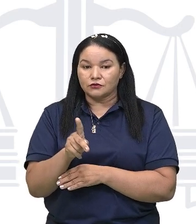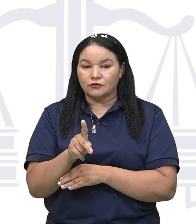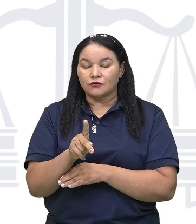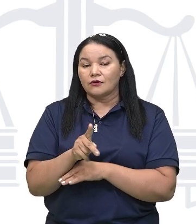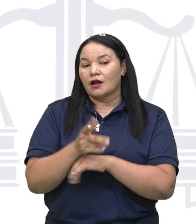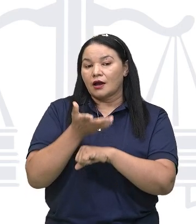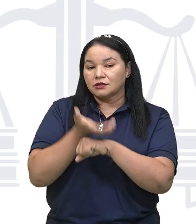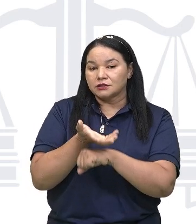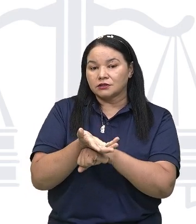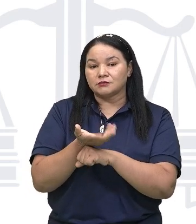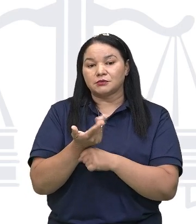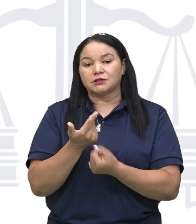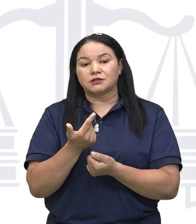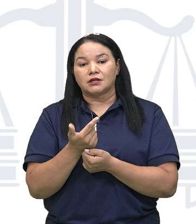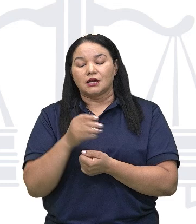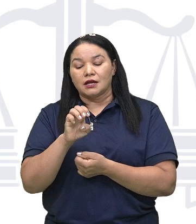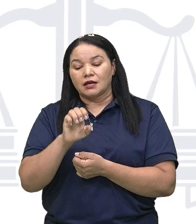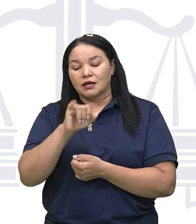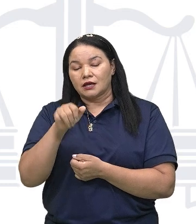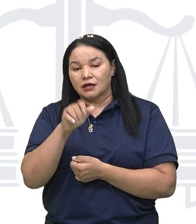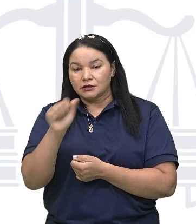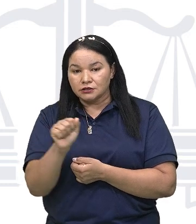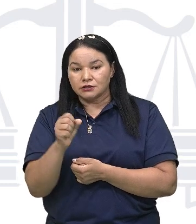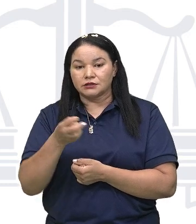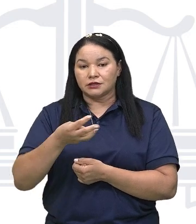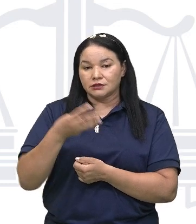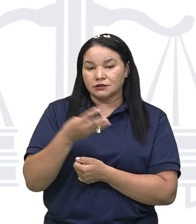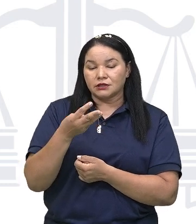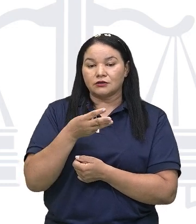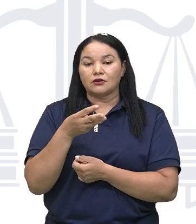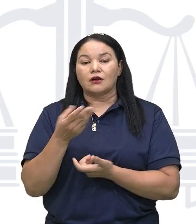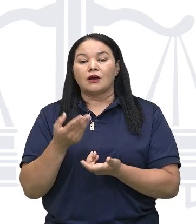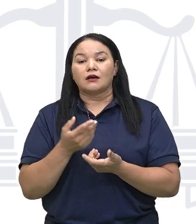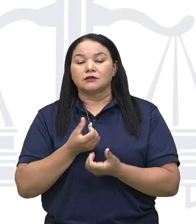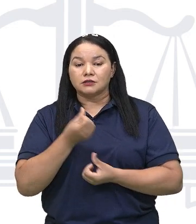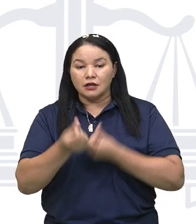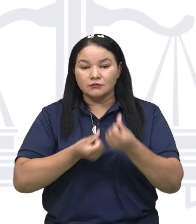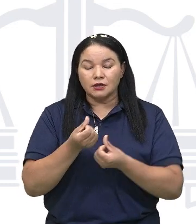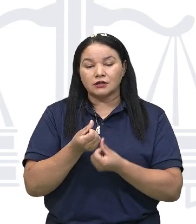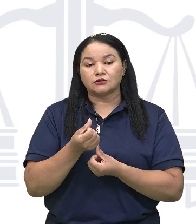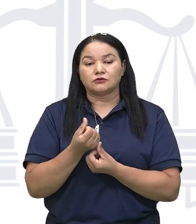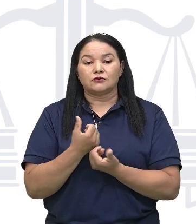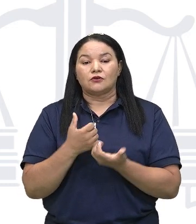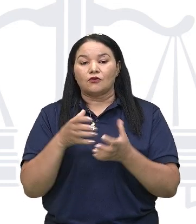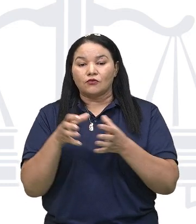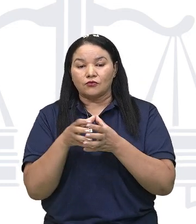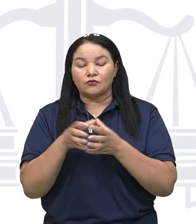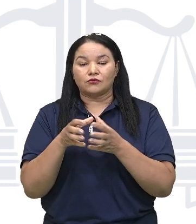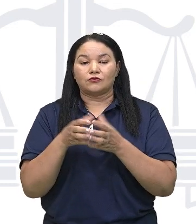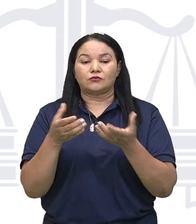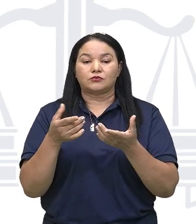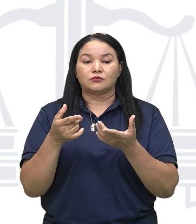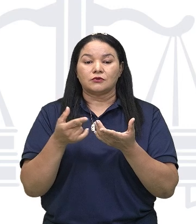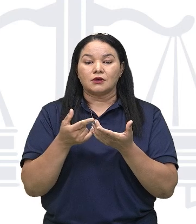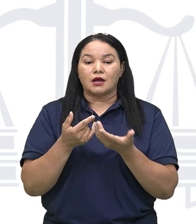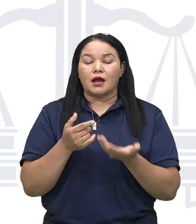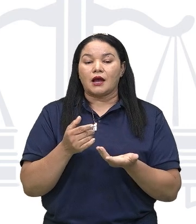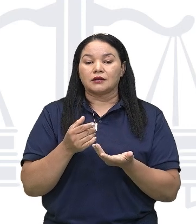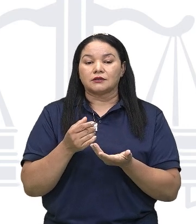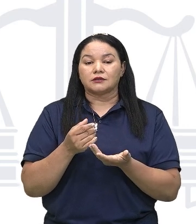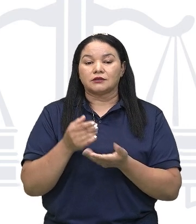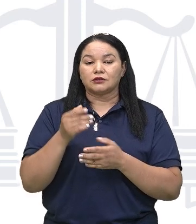EJA, terceiro segmento, qual é a turma que está sendo trabalhada, a fase, o turno, o período do